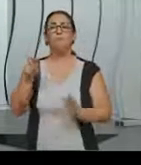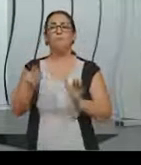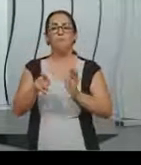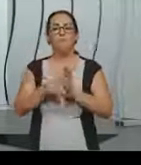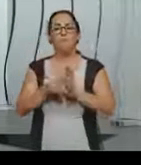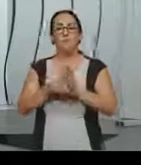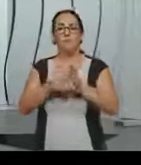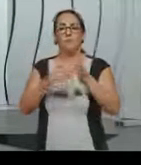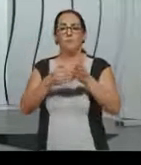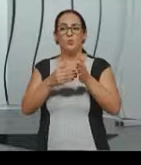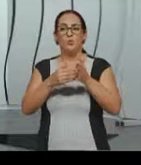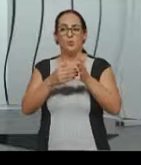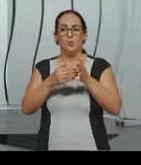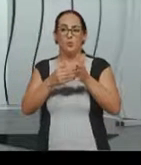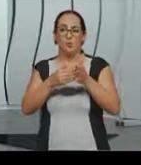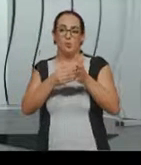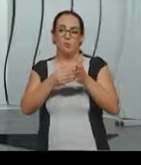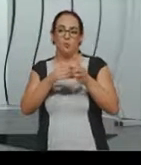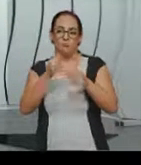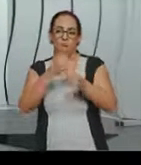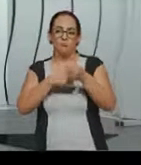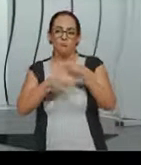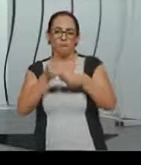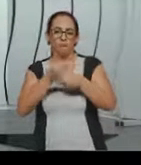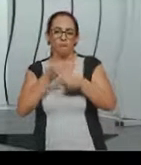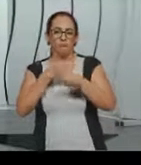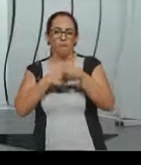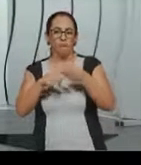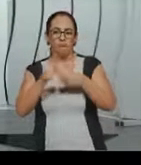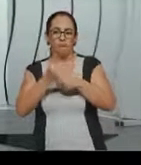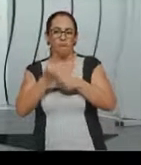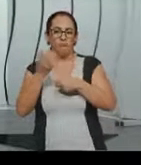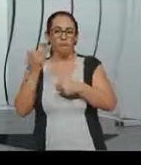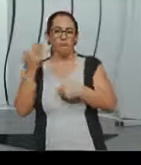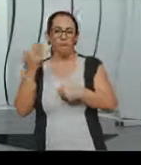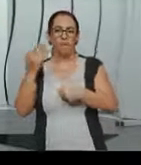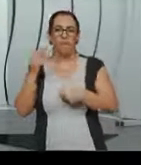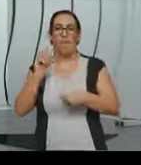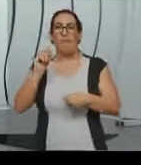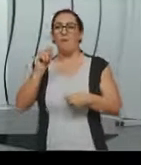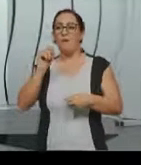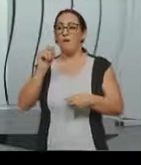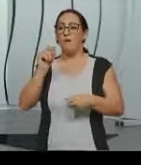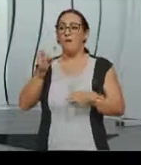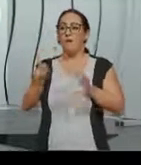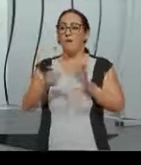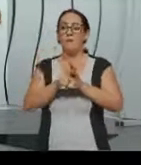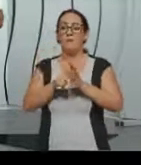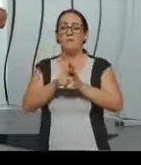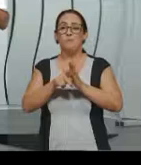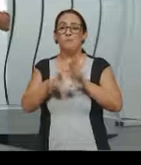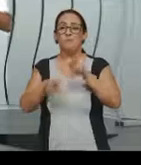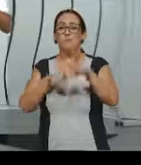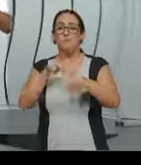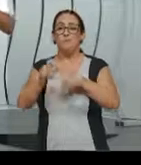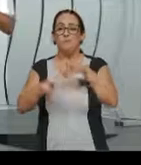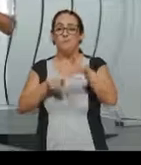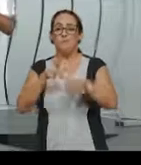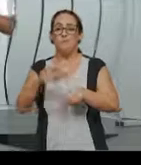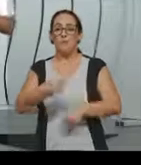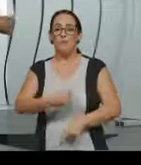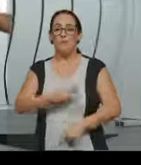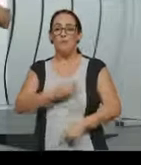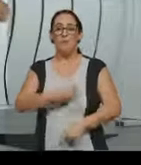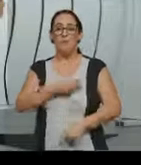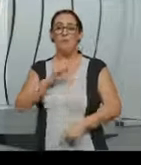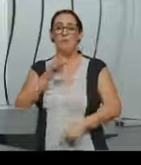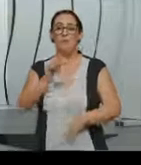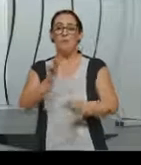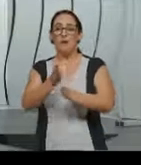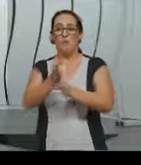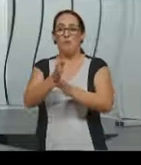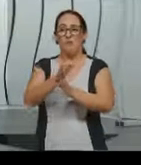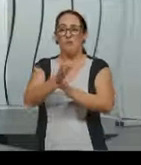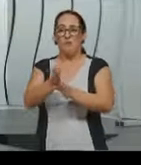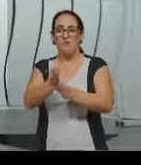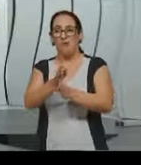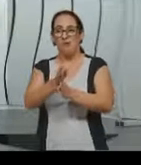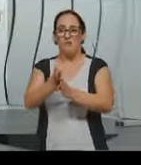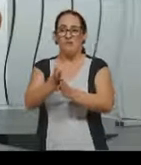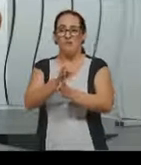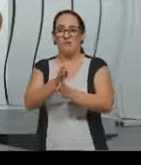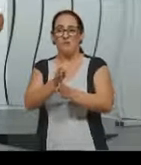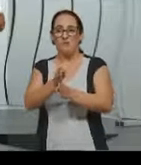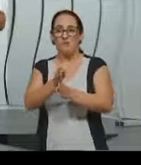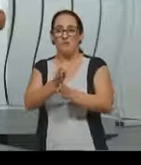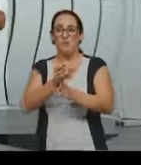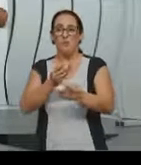é um país, na América Central, né, que vive numa situação de extrema vulnerabilidade socioeconômica. O Haiti sempre